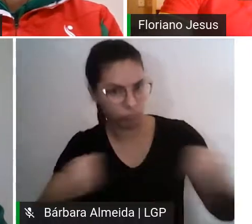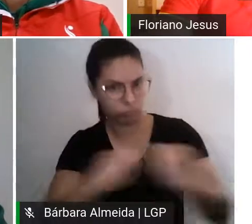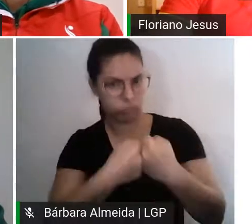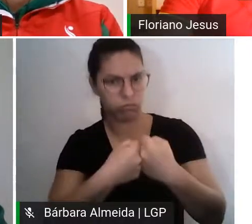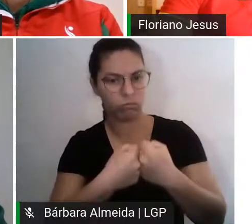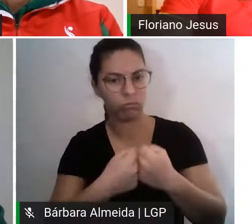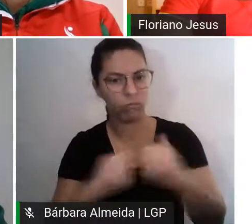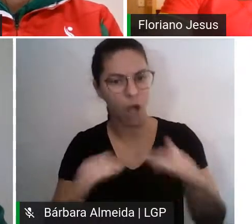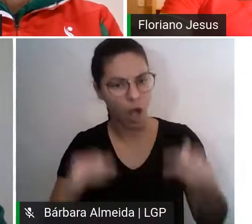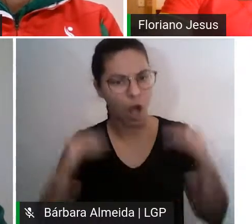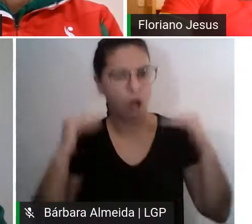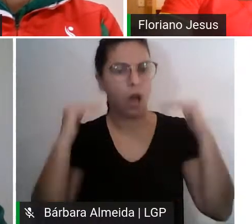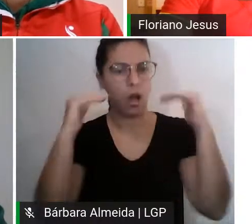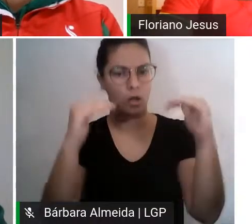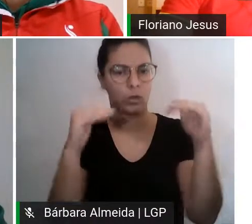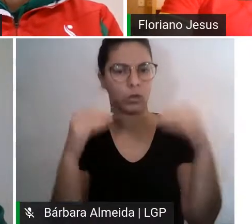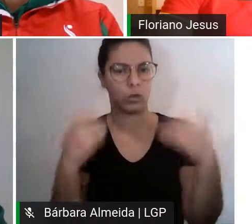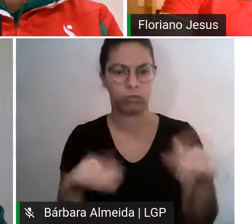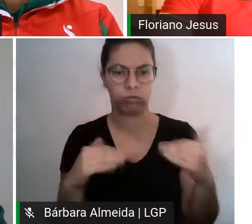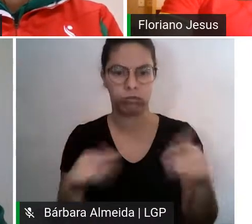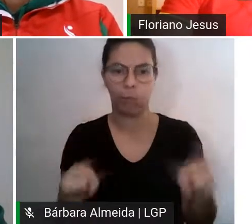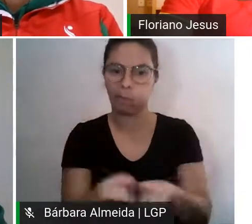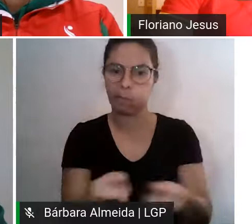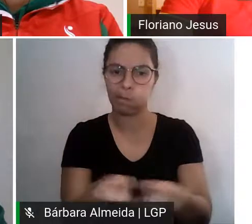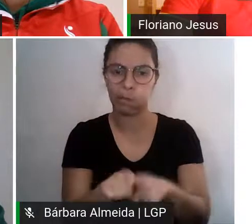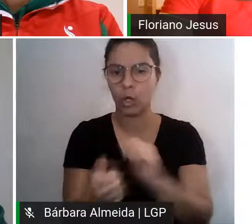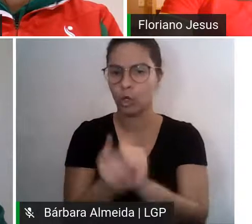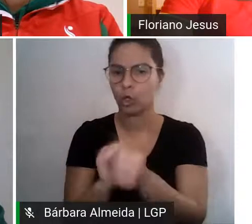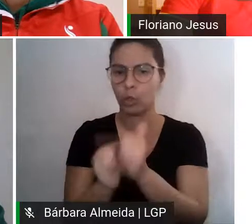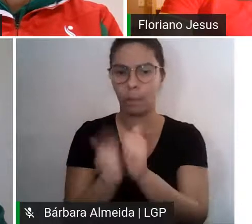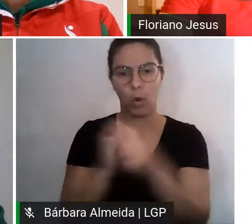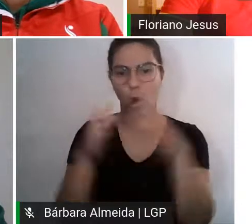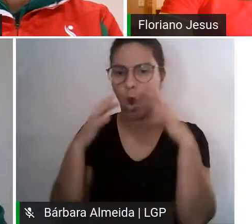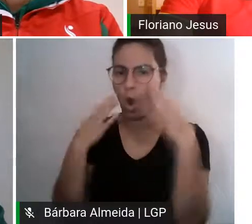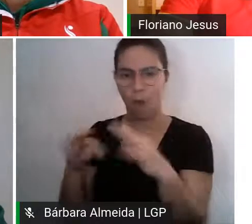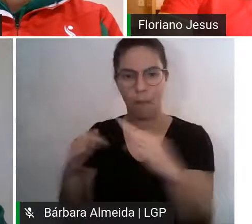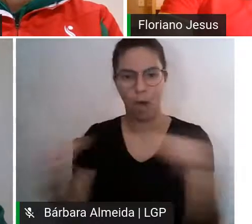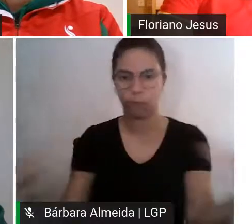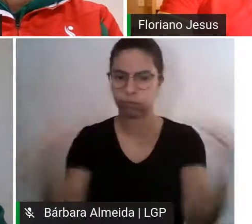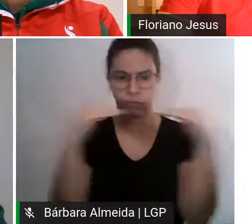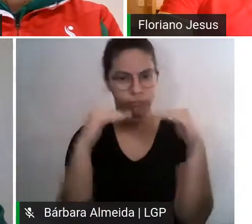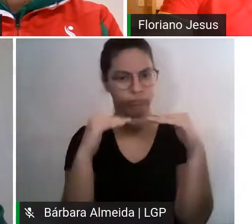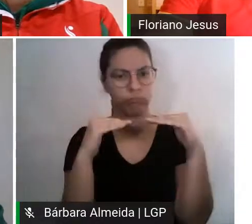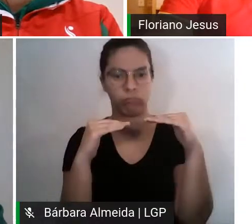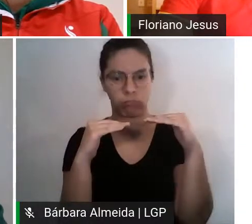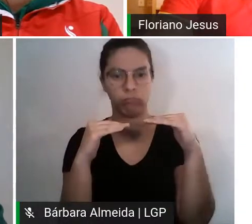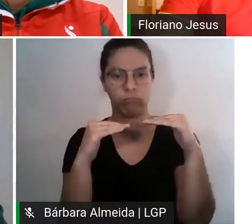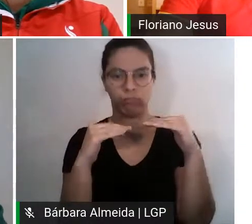tão alto ou igual ao desporto regular.